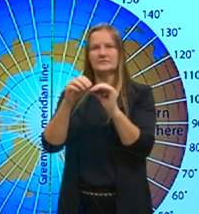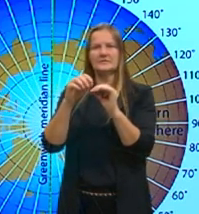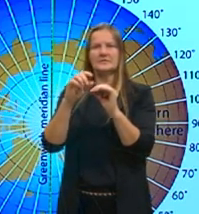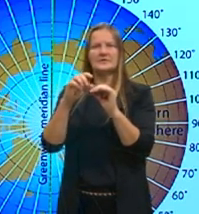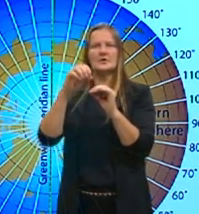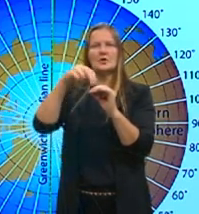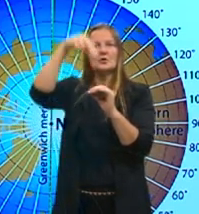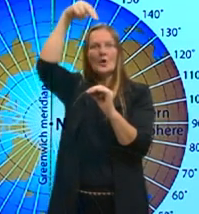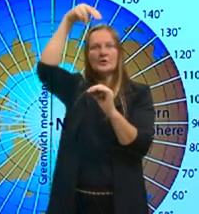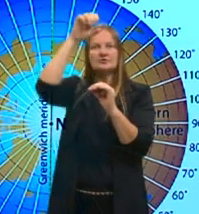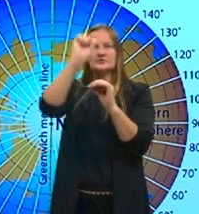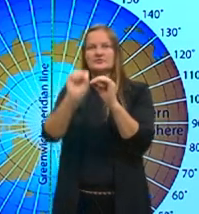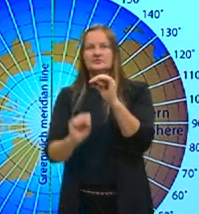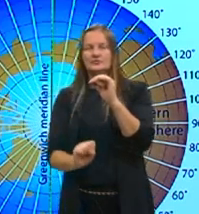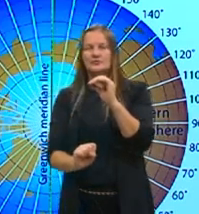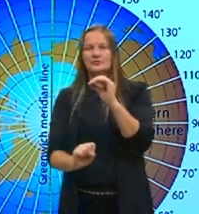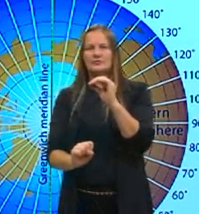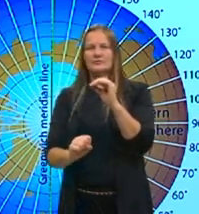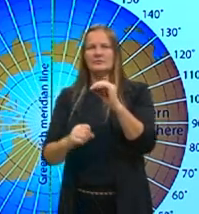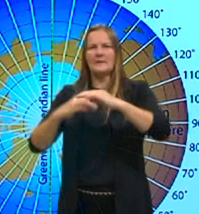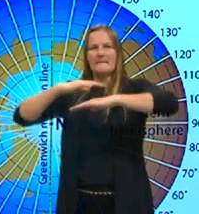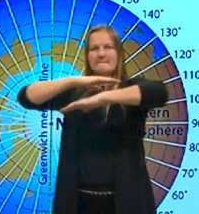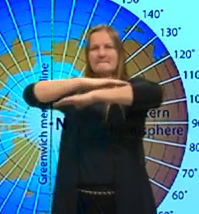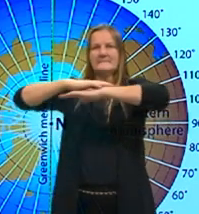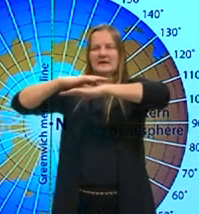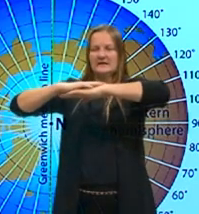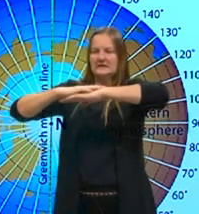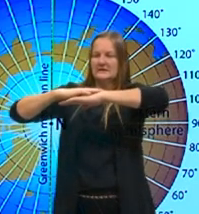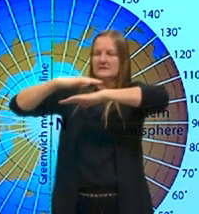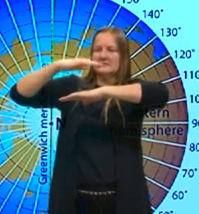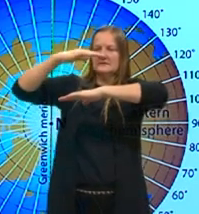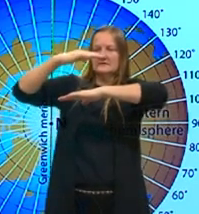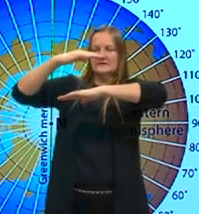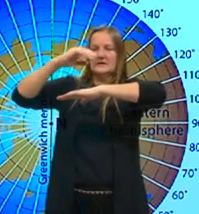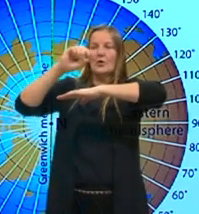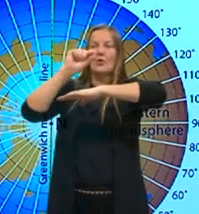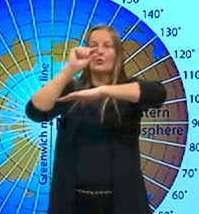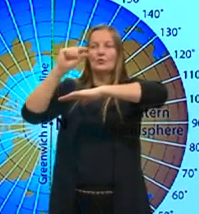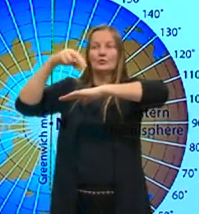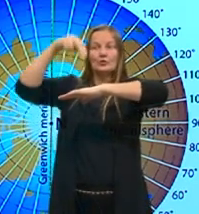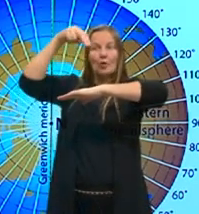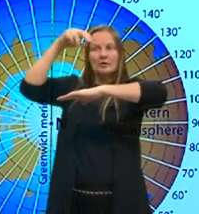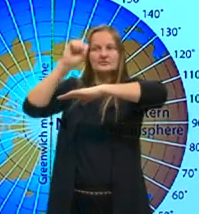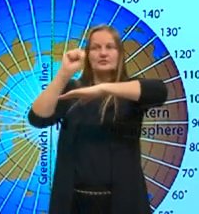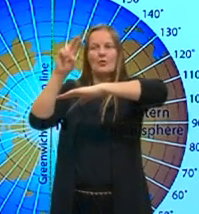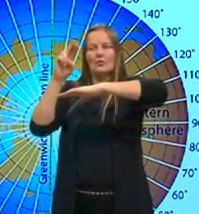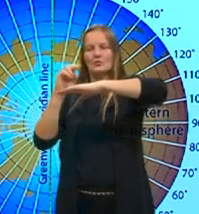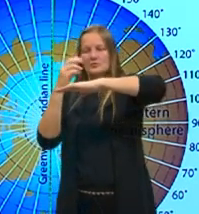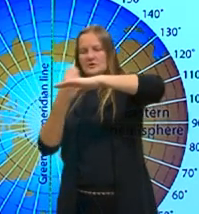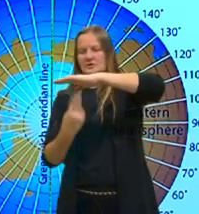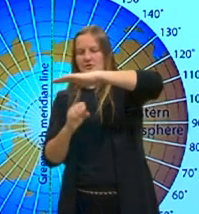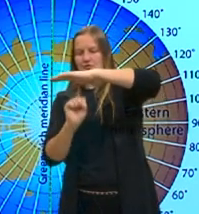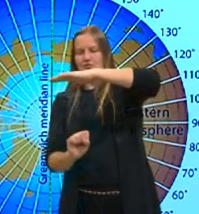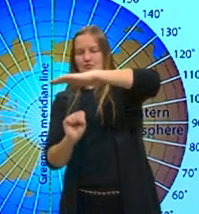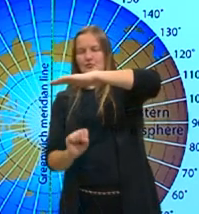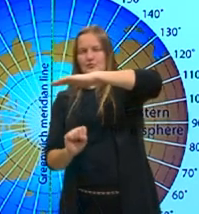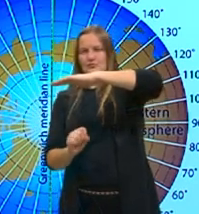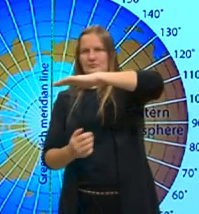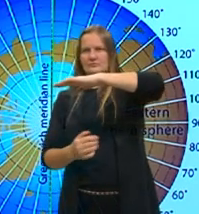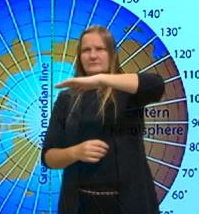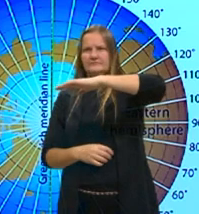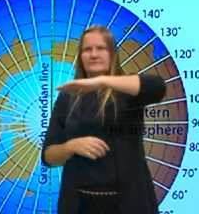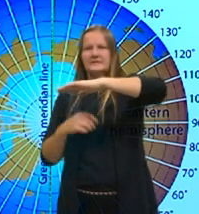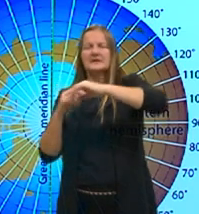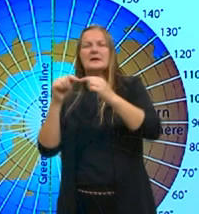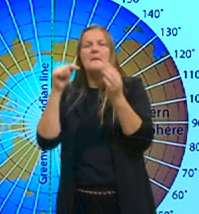então se eu tô no paralelo 30 Mas eu preciso nesse paralelo está na Longitude 20 ó então ele vai dar